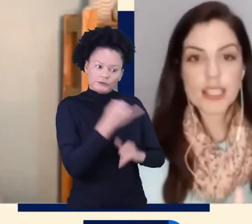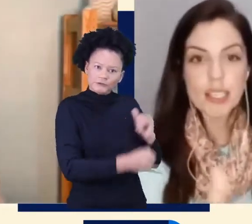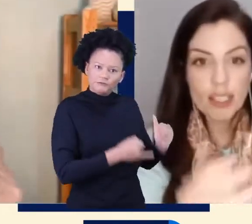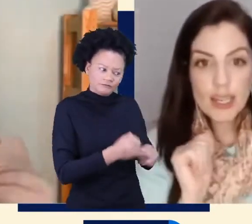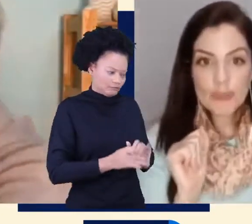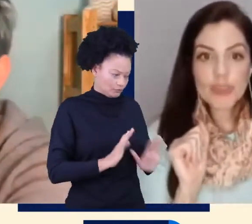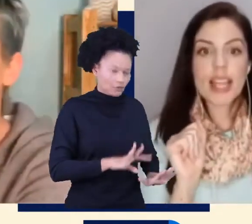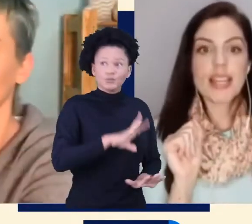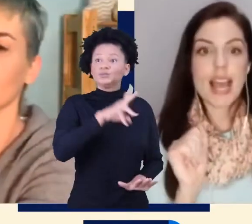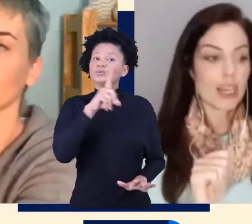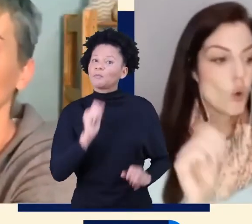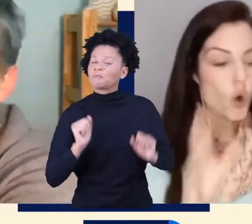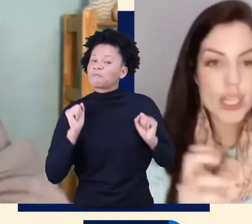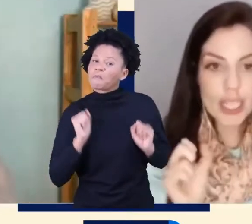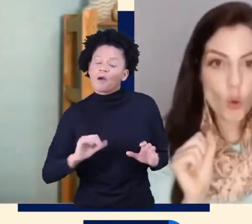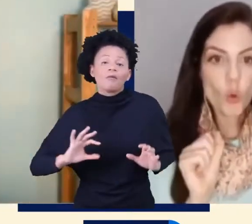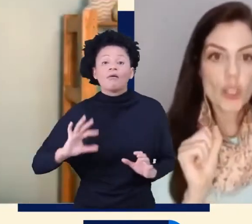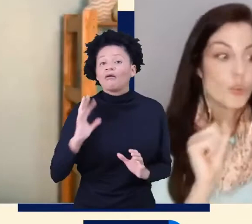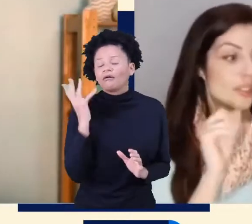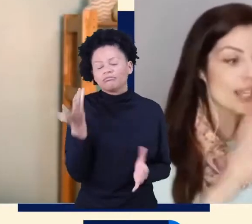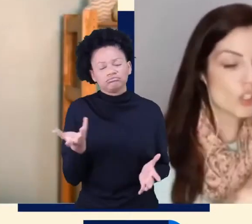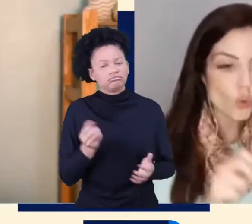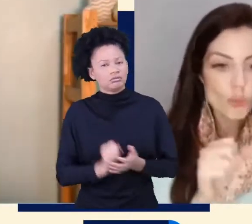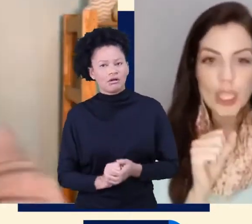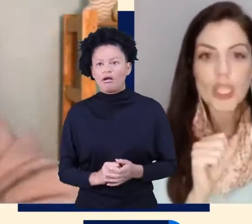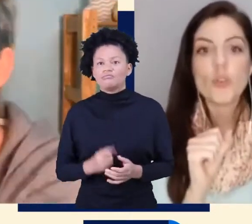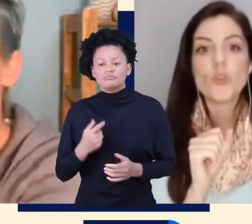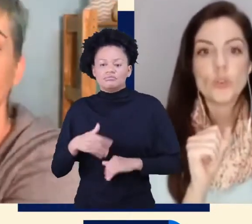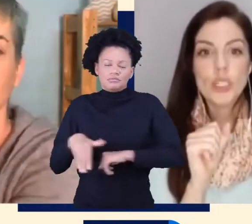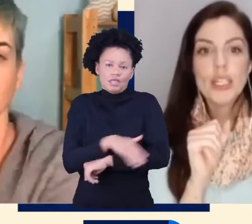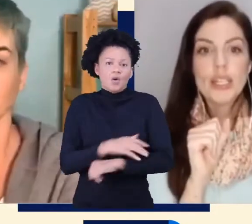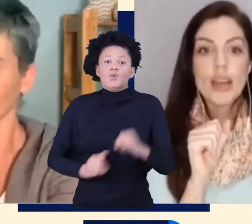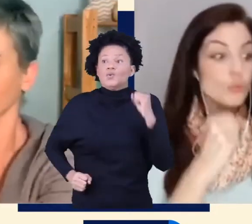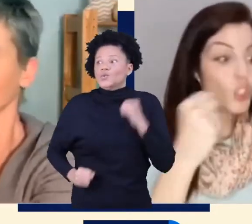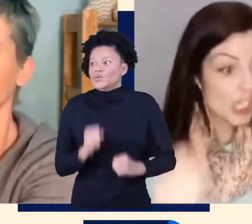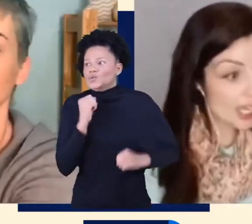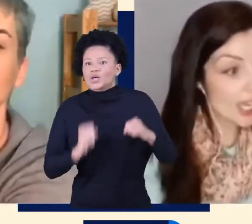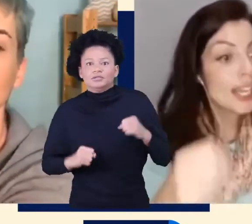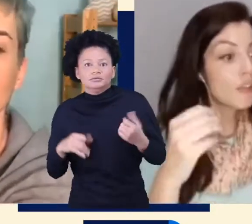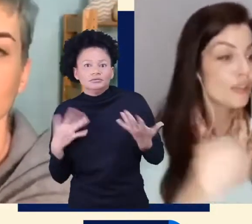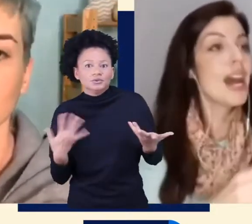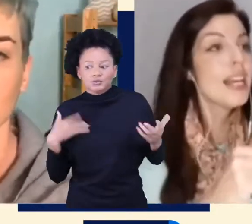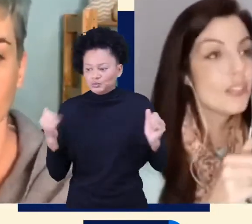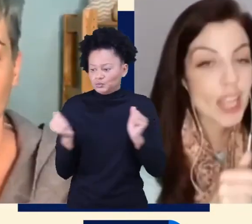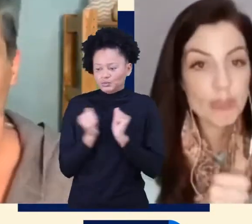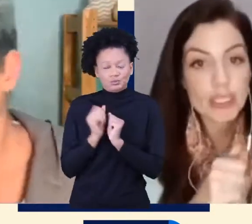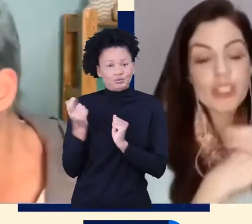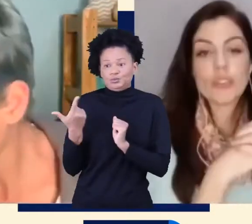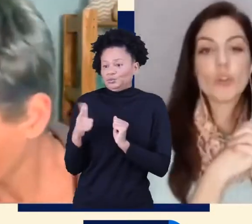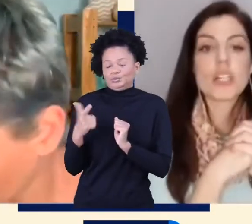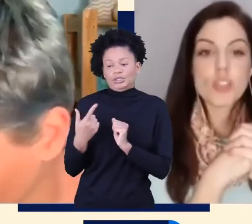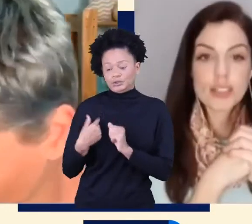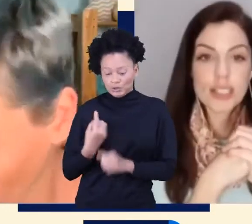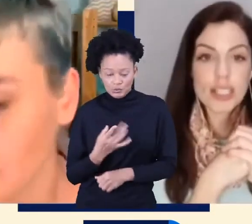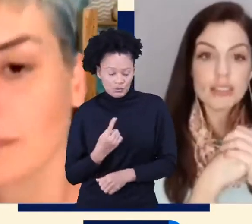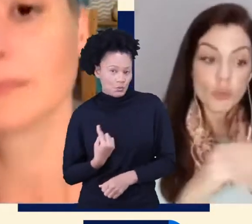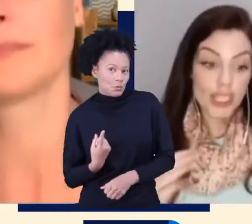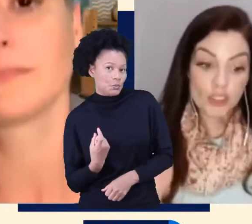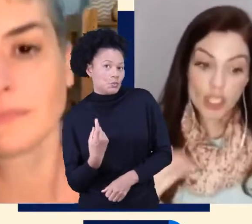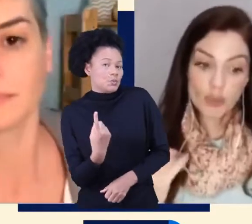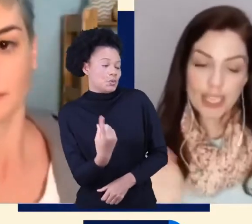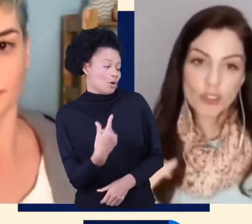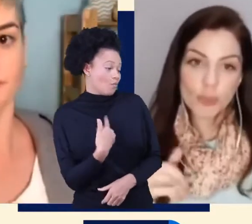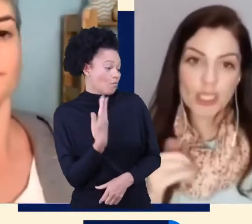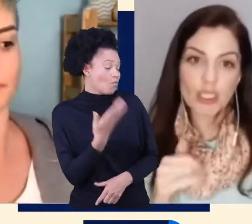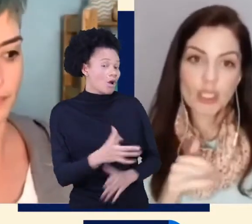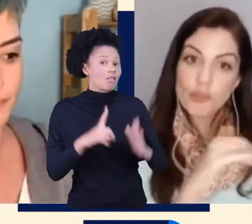pode ser que, sei lá, ela corra na rua, não esteja comigo, né? Um dia ela vai até a panificadora sozinha, então